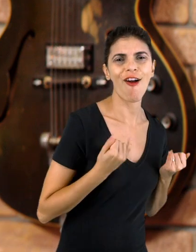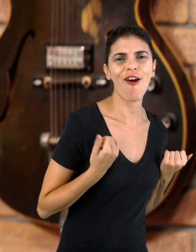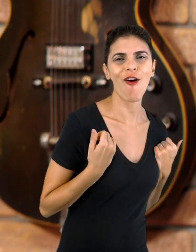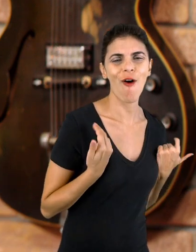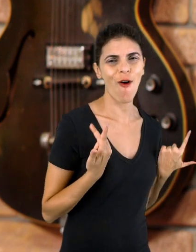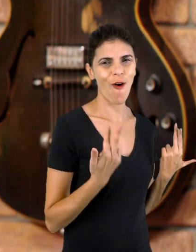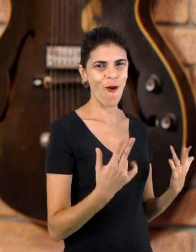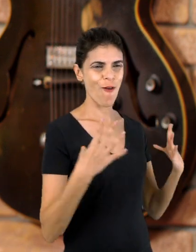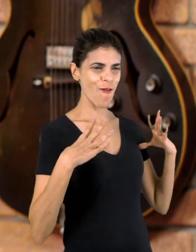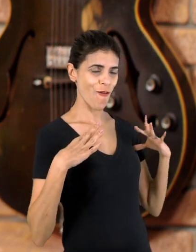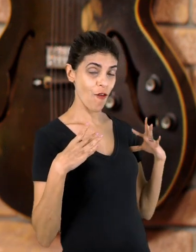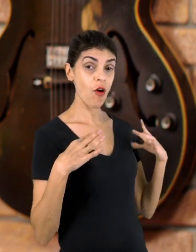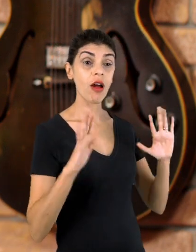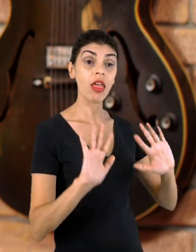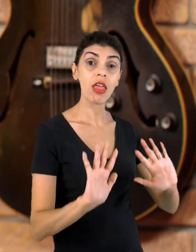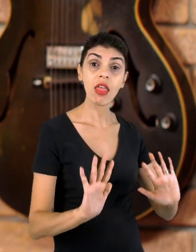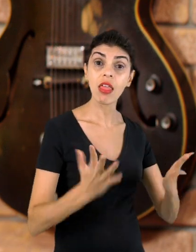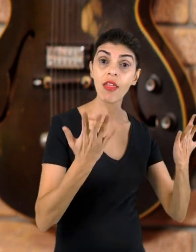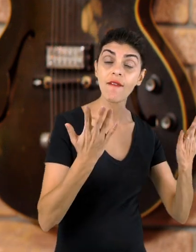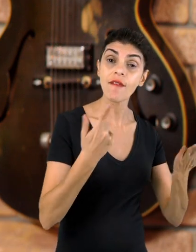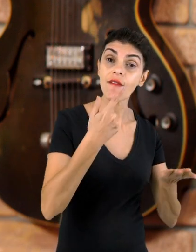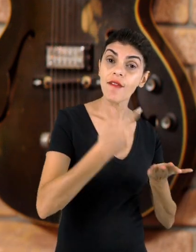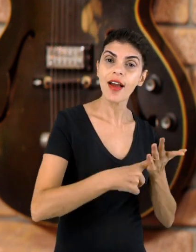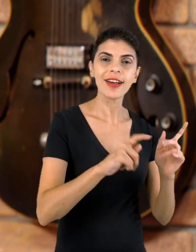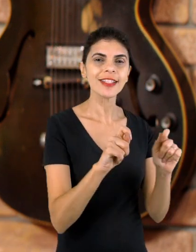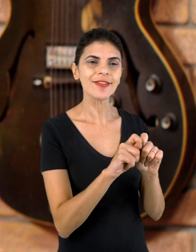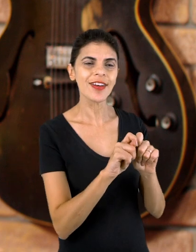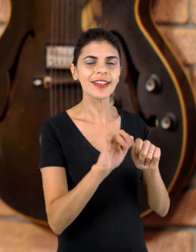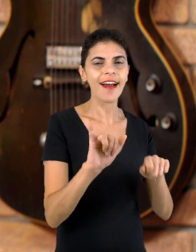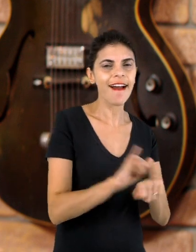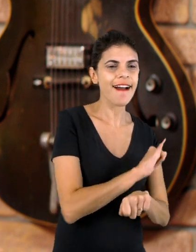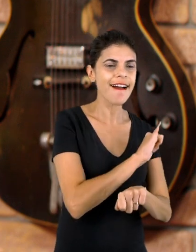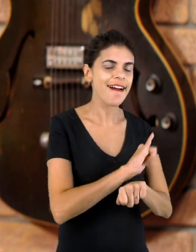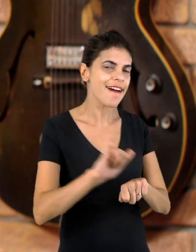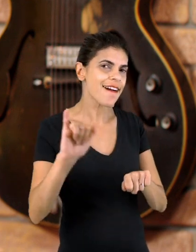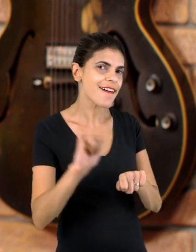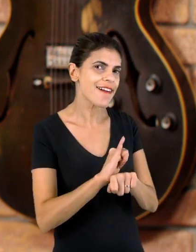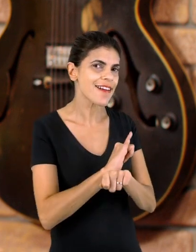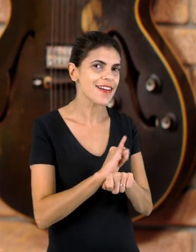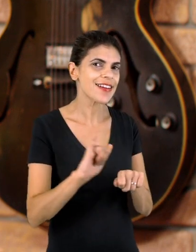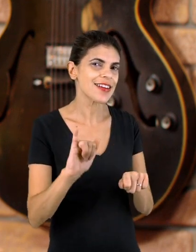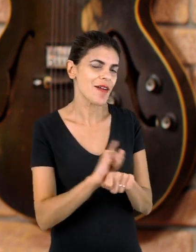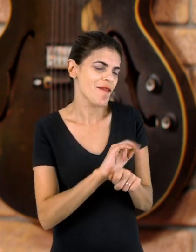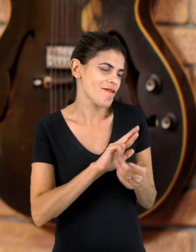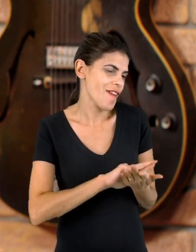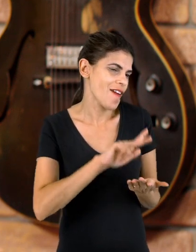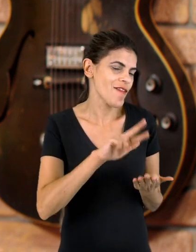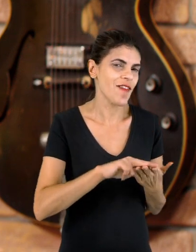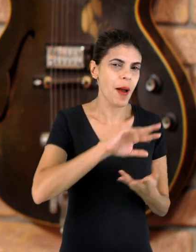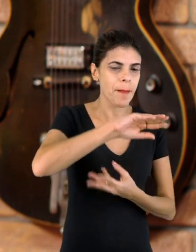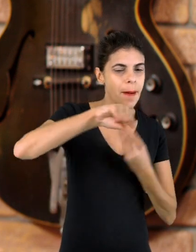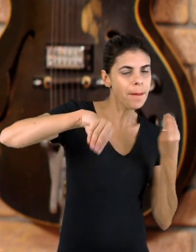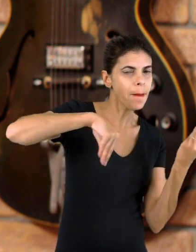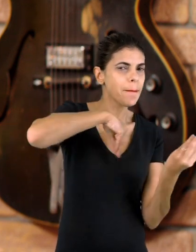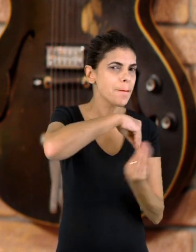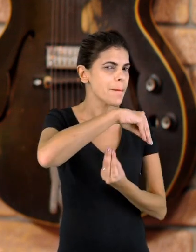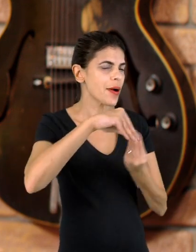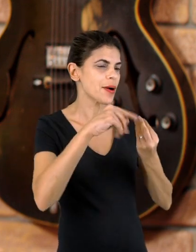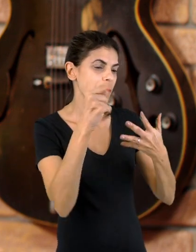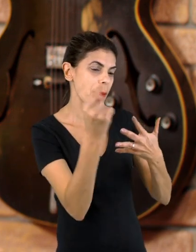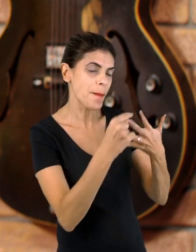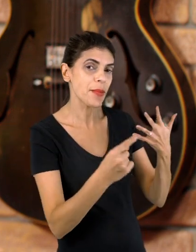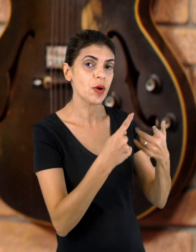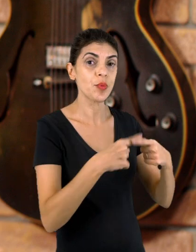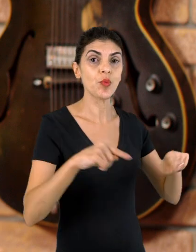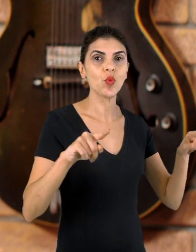E em eventos, onde você tem que fazer aquele standard de sempre, né? Autumn Leaves, Night and Day, tarará, né? Não dá